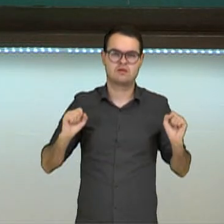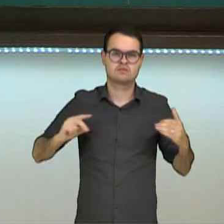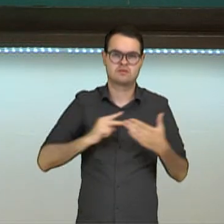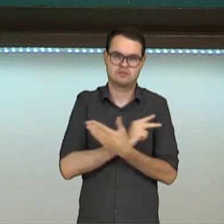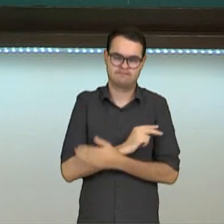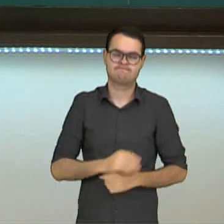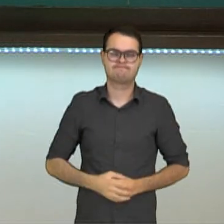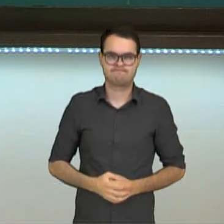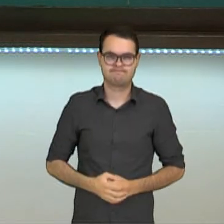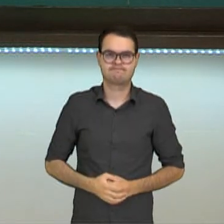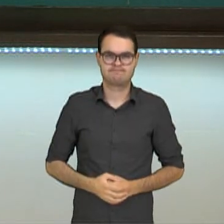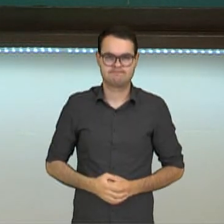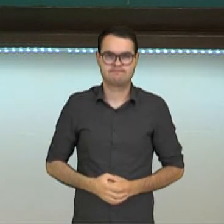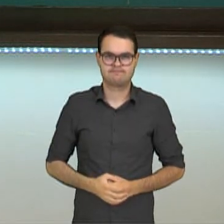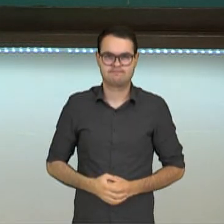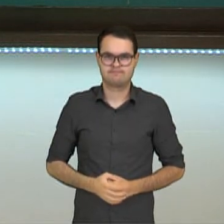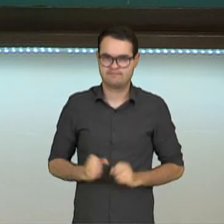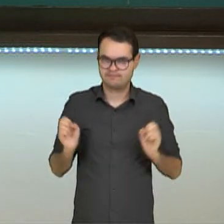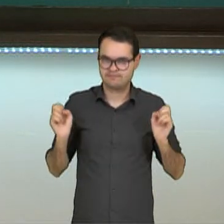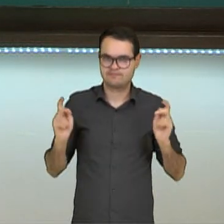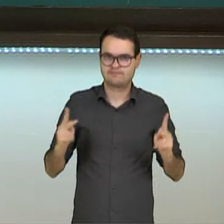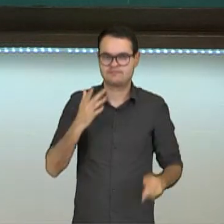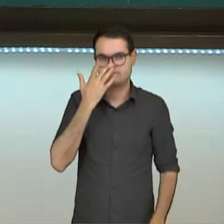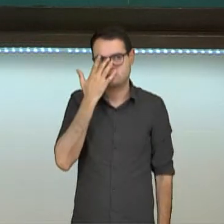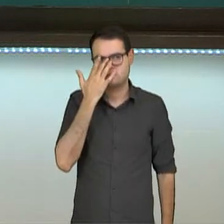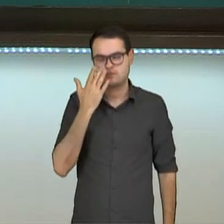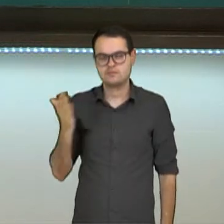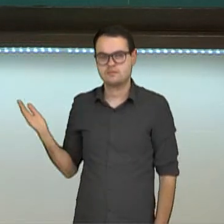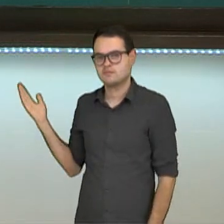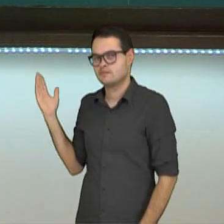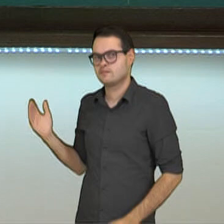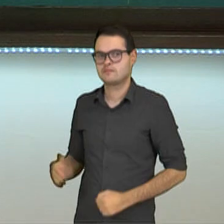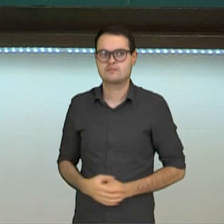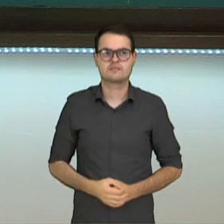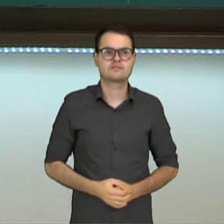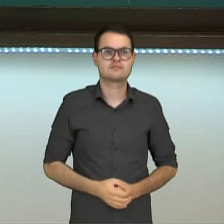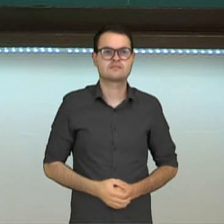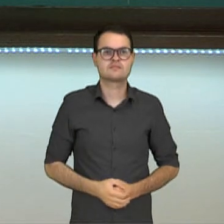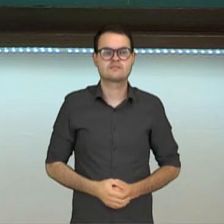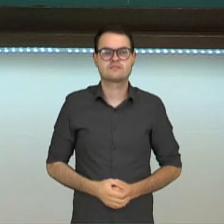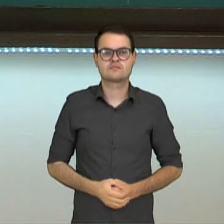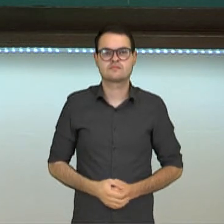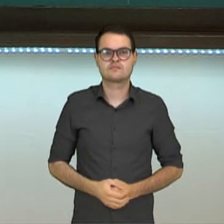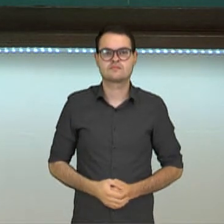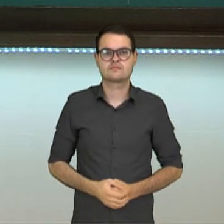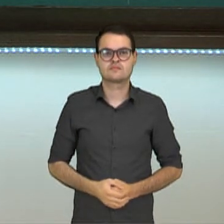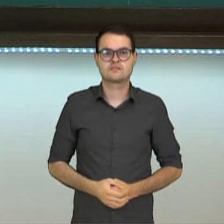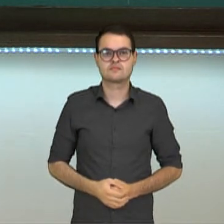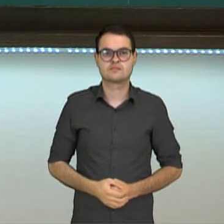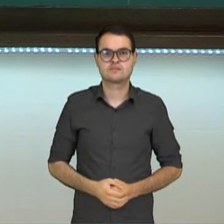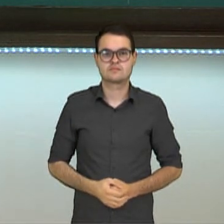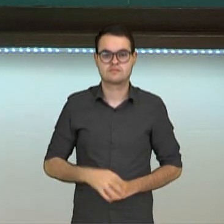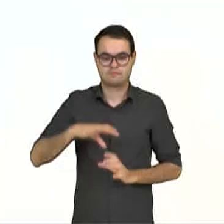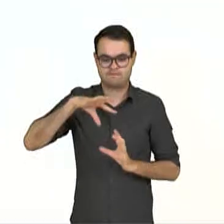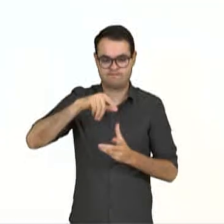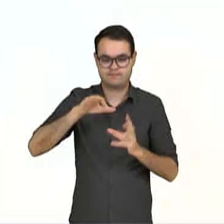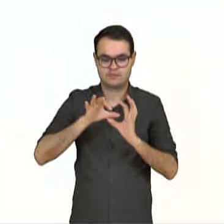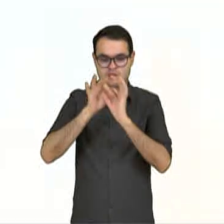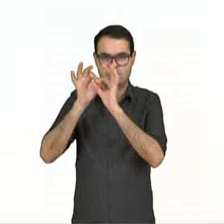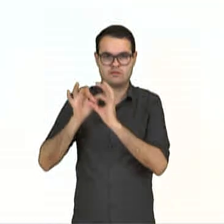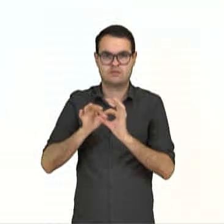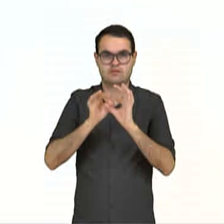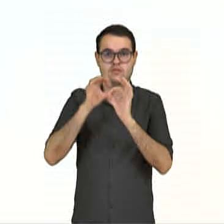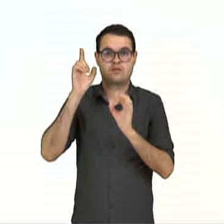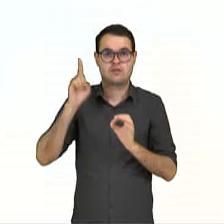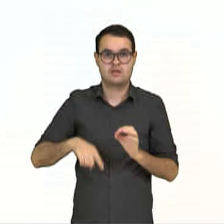dando certo. Tá bom? Olha só, a ONU, ela é formada por